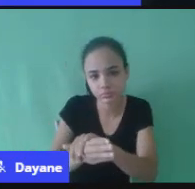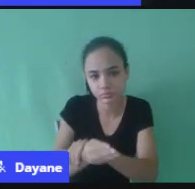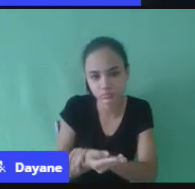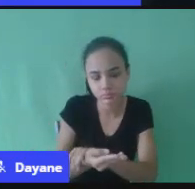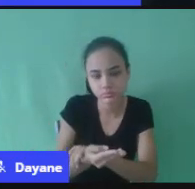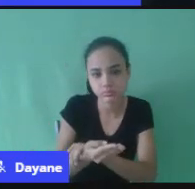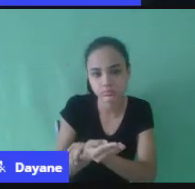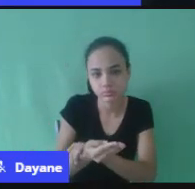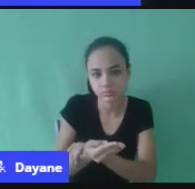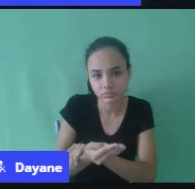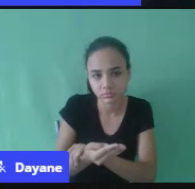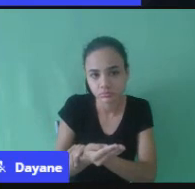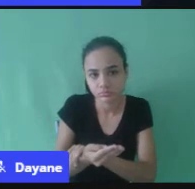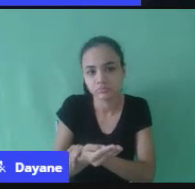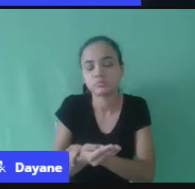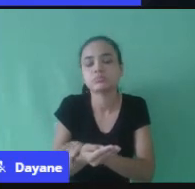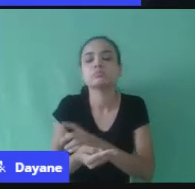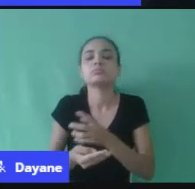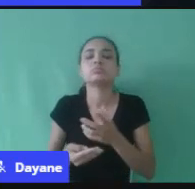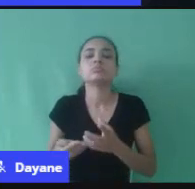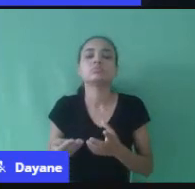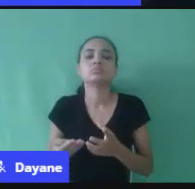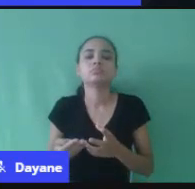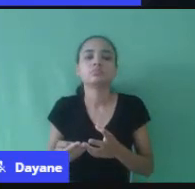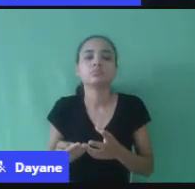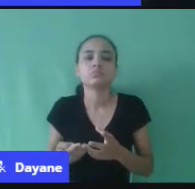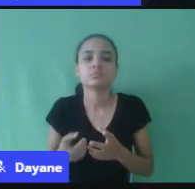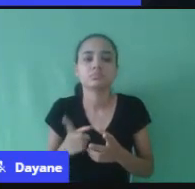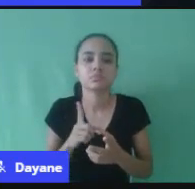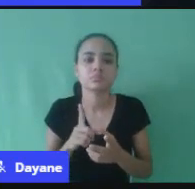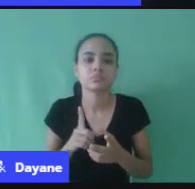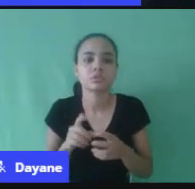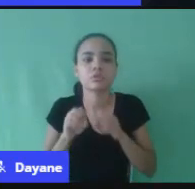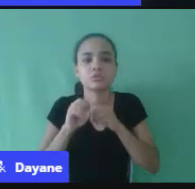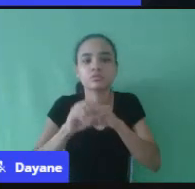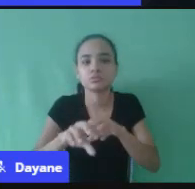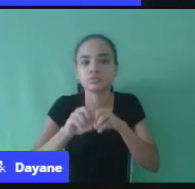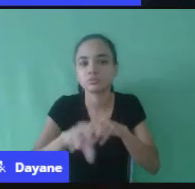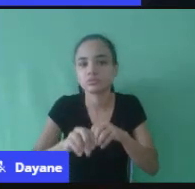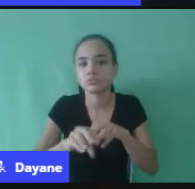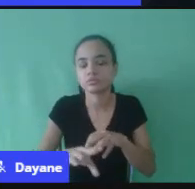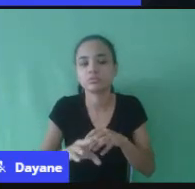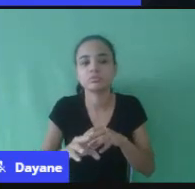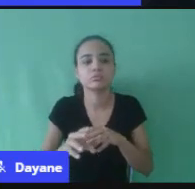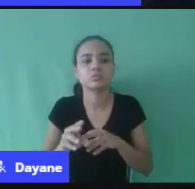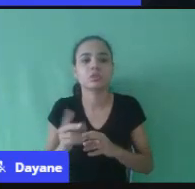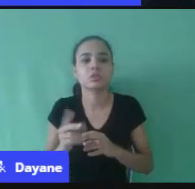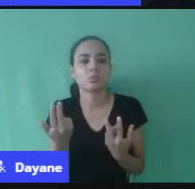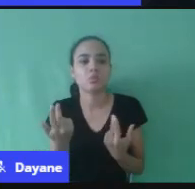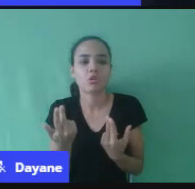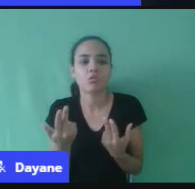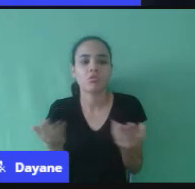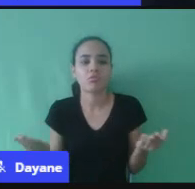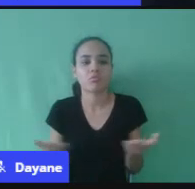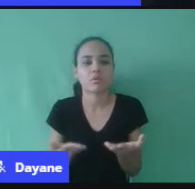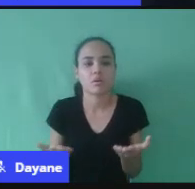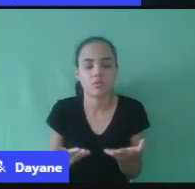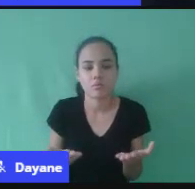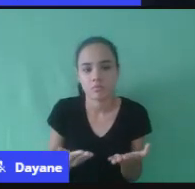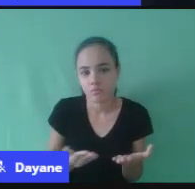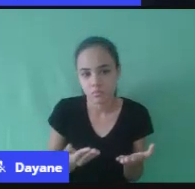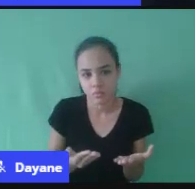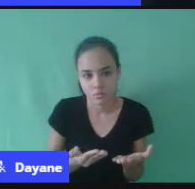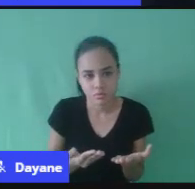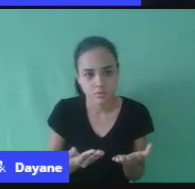ser evidenciado e vivido agora. E lembrando que não há cartilha,